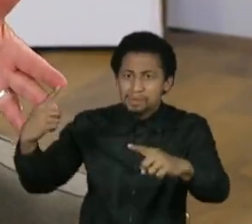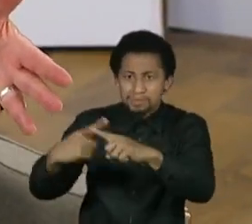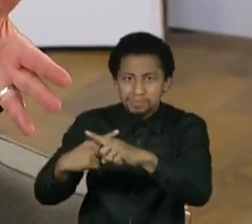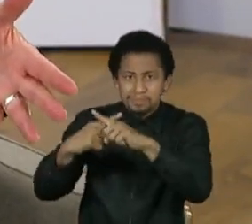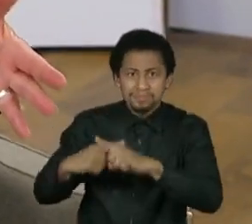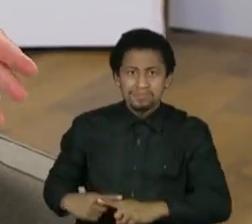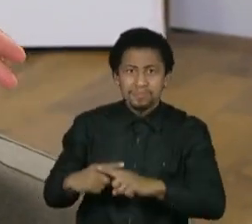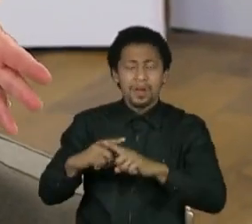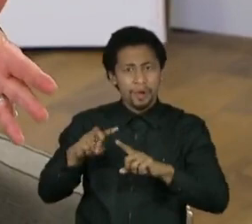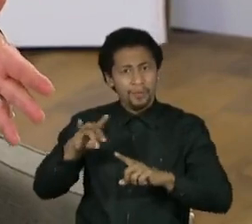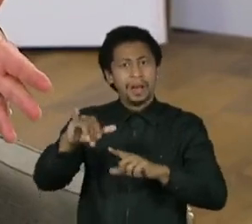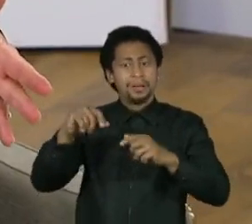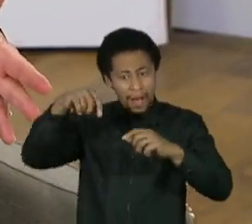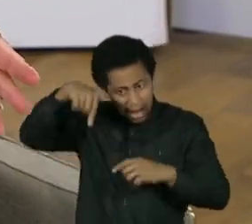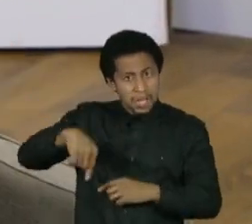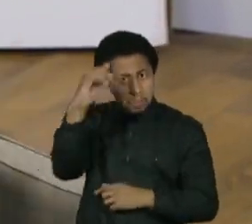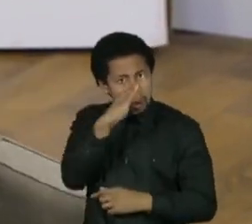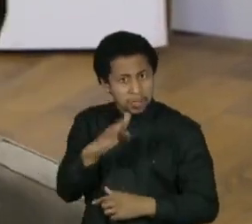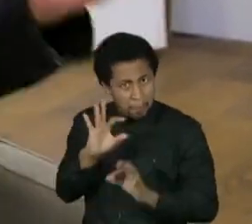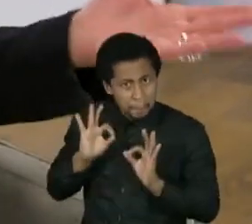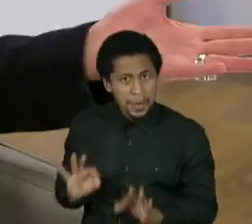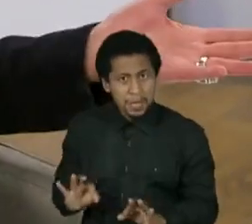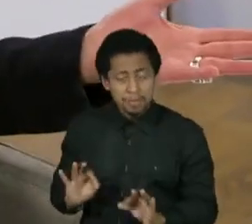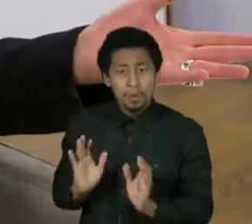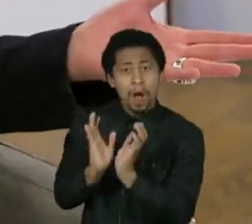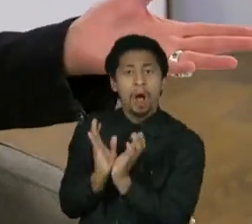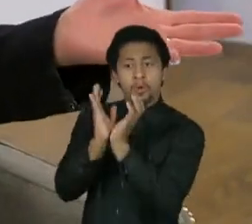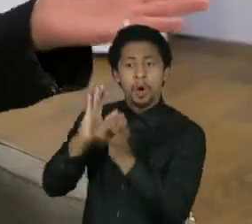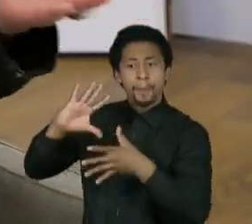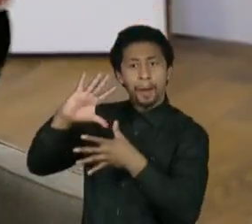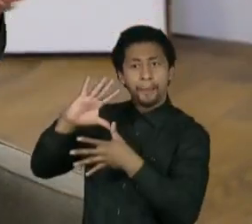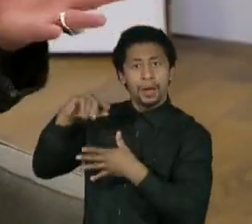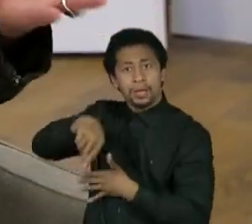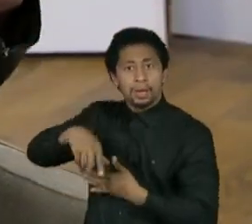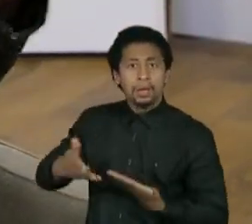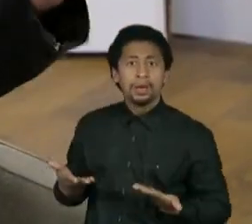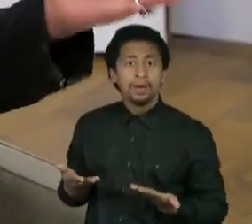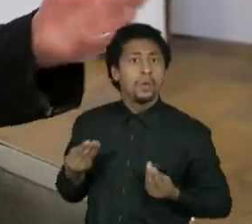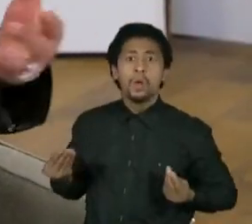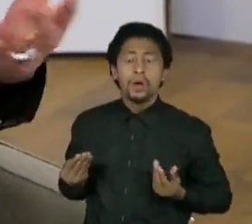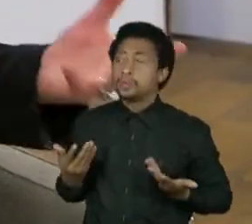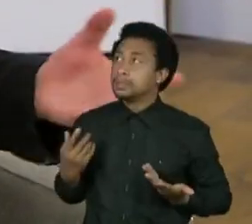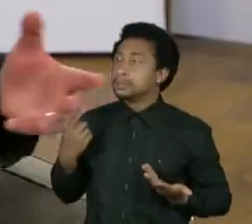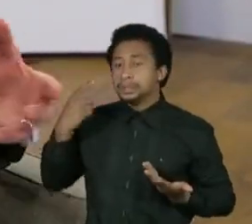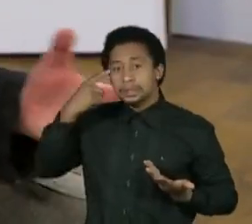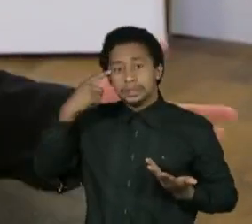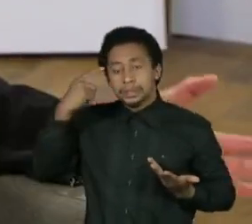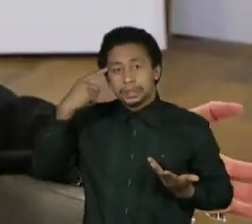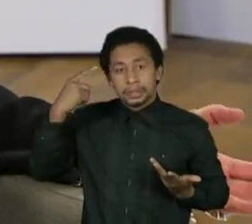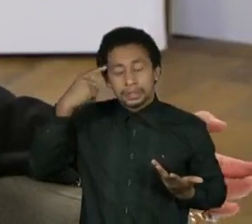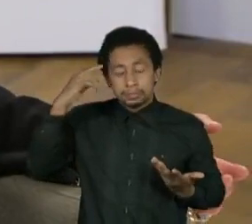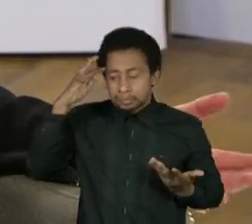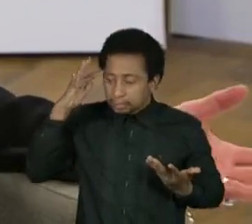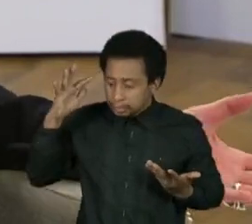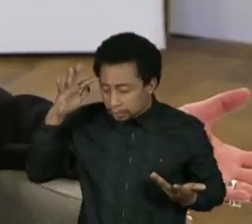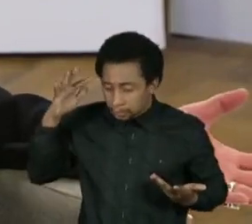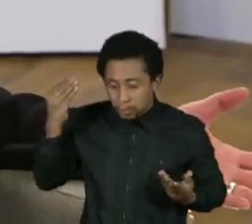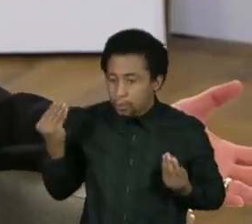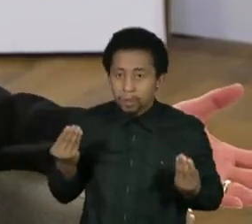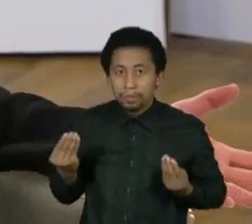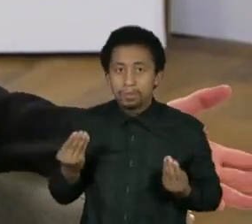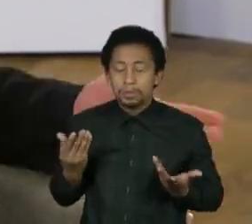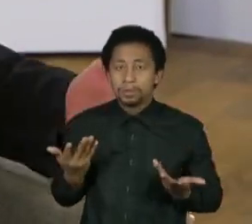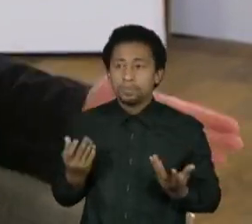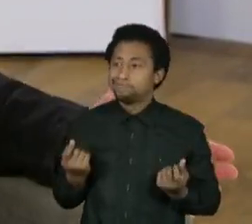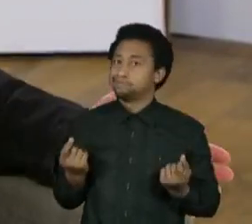jogar a Copa América mesmo? É isso mesmo? É isso que esses caras vão fazer? Sabe? Aí eu ficava bastante indignado,